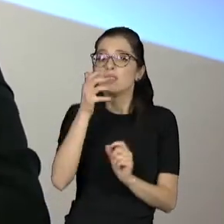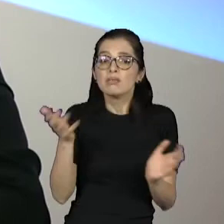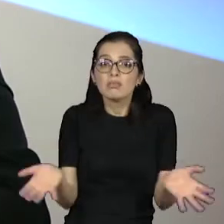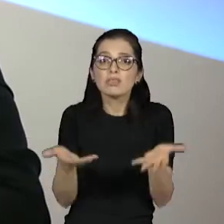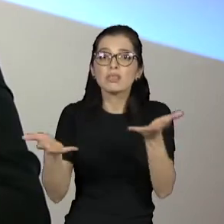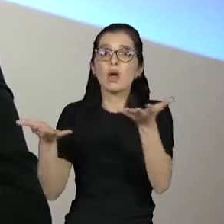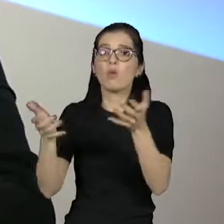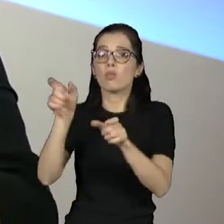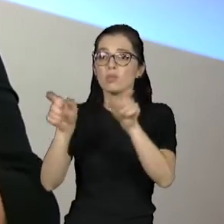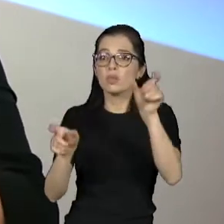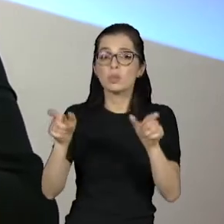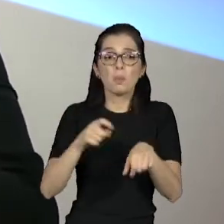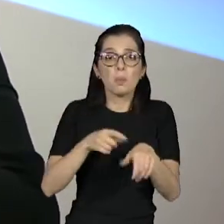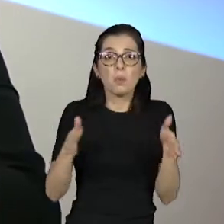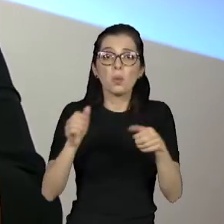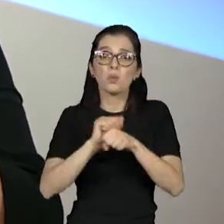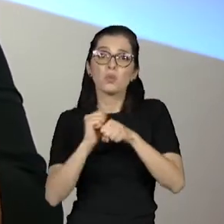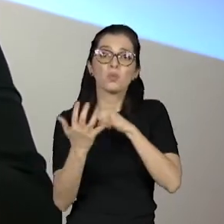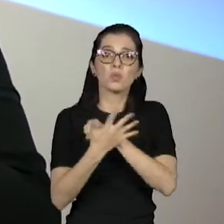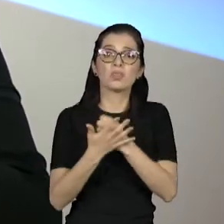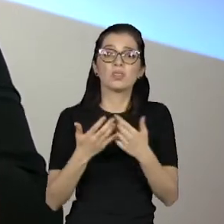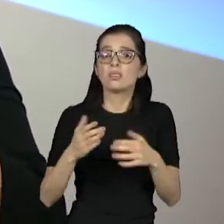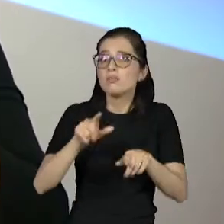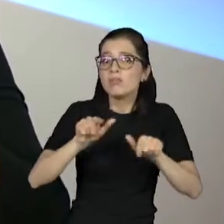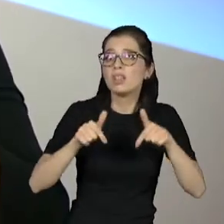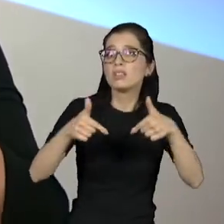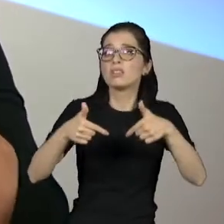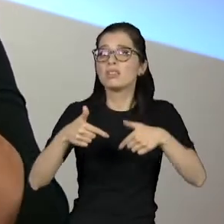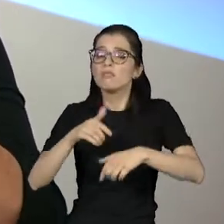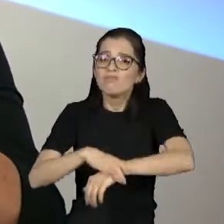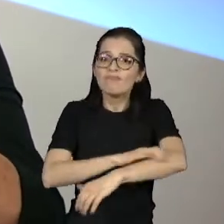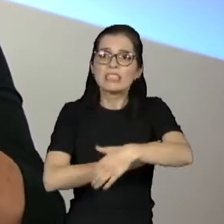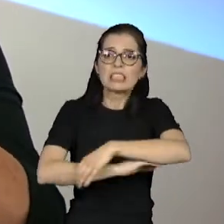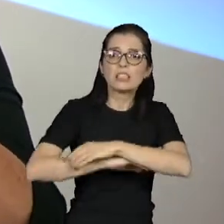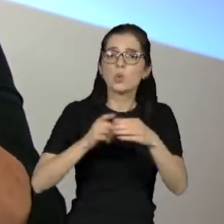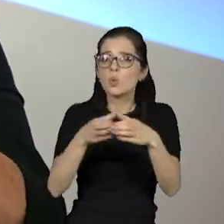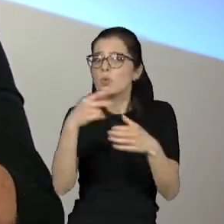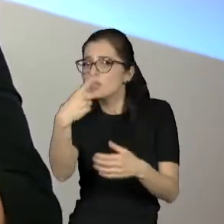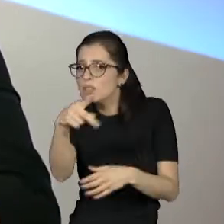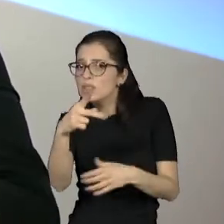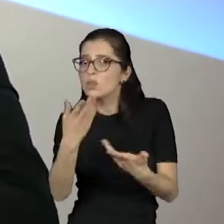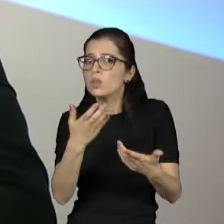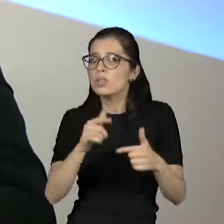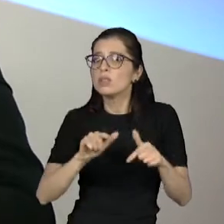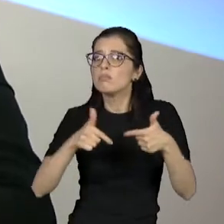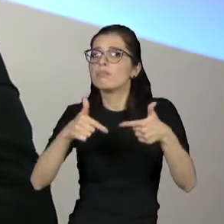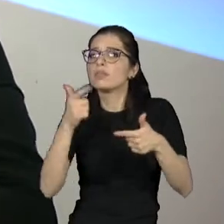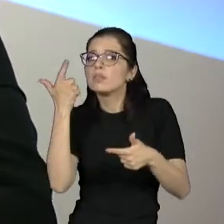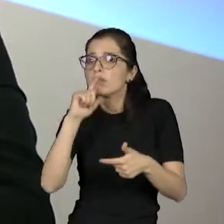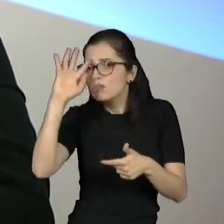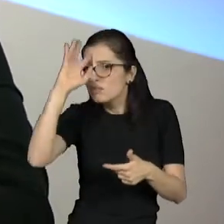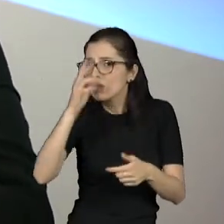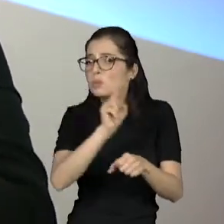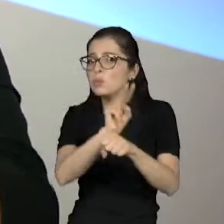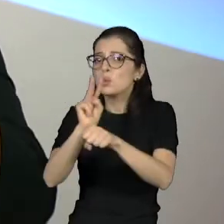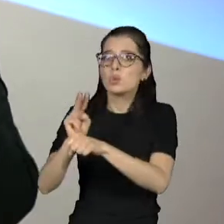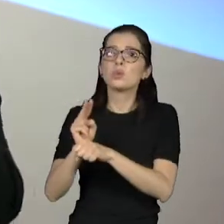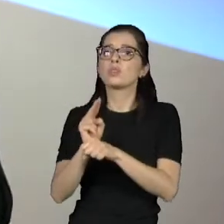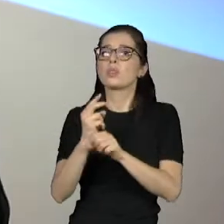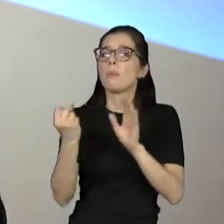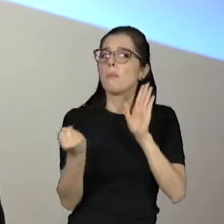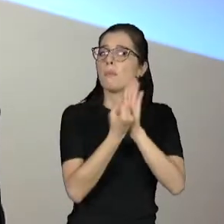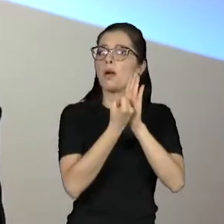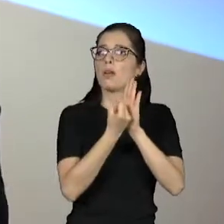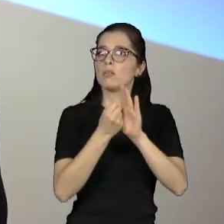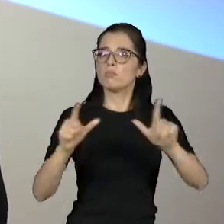você avalia isso? Que tipo de ações vocês tiveram que mudar? Porque o Greenpeace tem uma marca que é a linha de frente, que é se expor, que